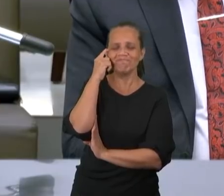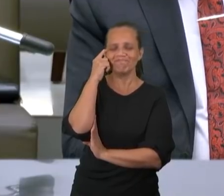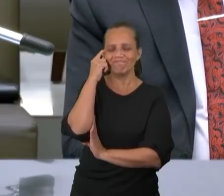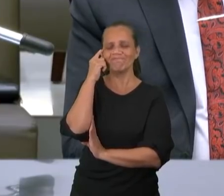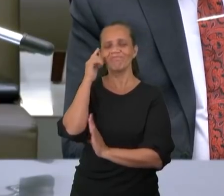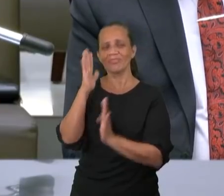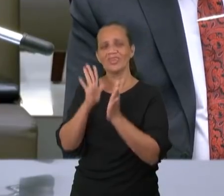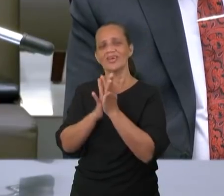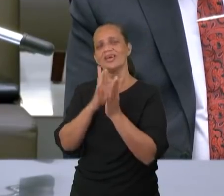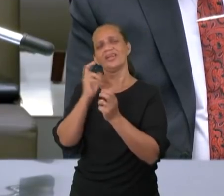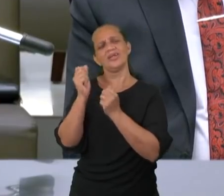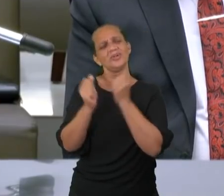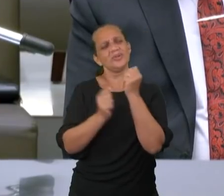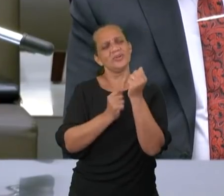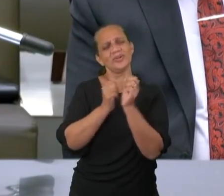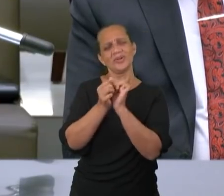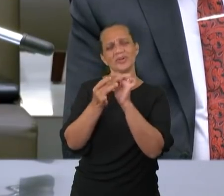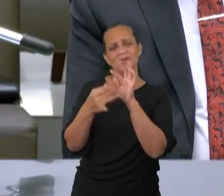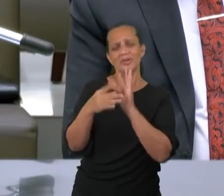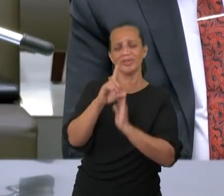Aleluia.